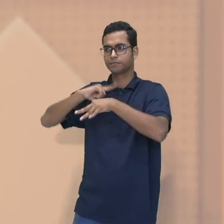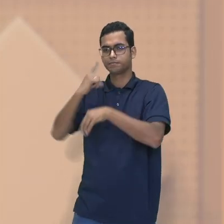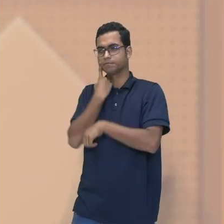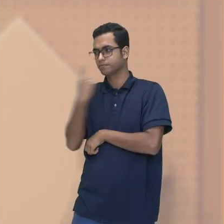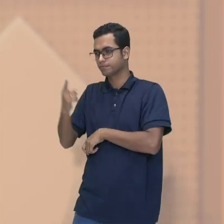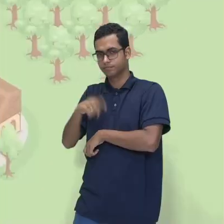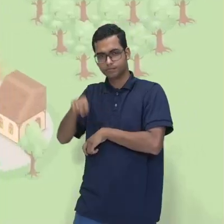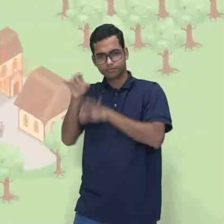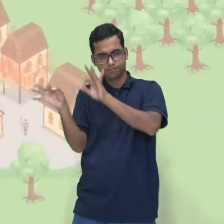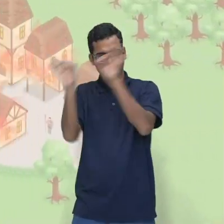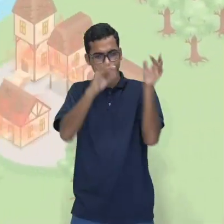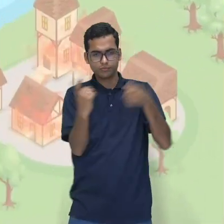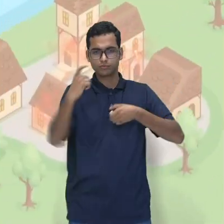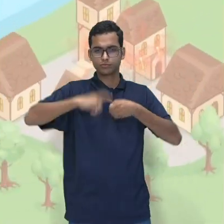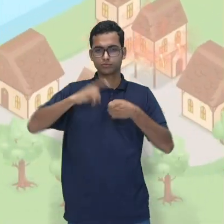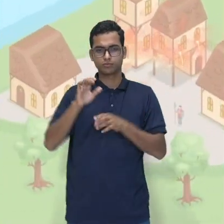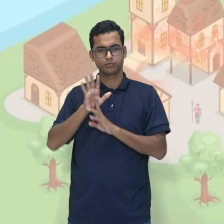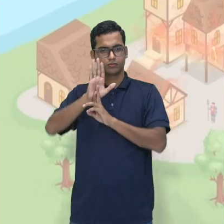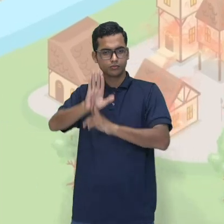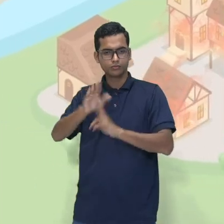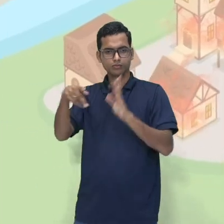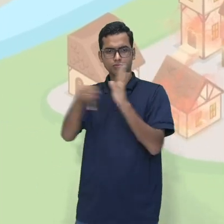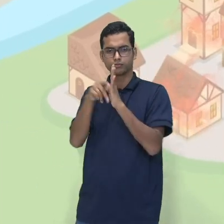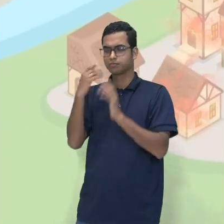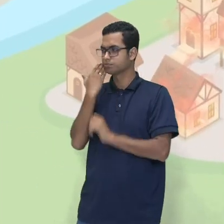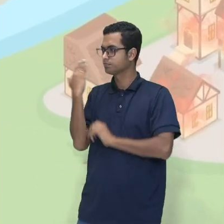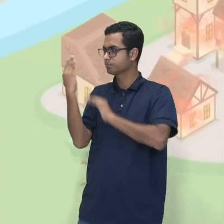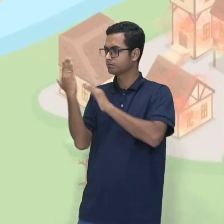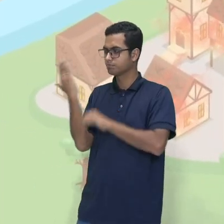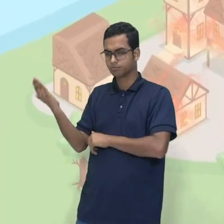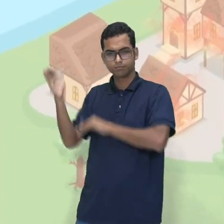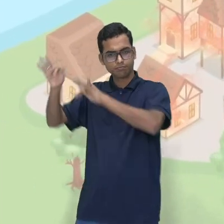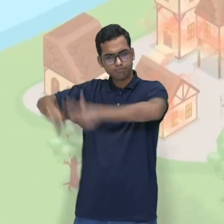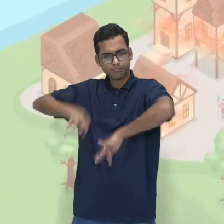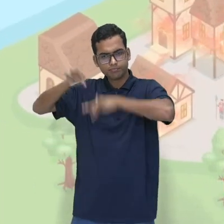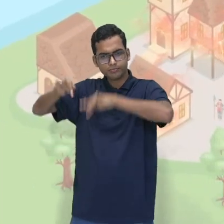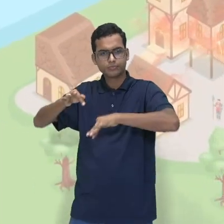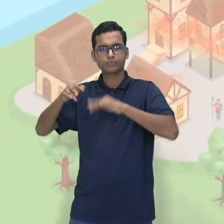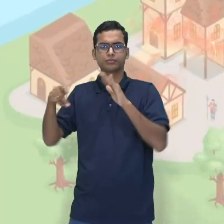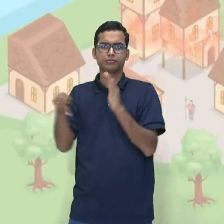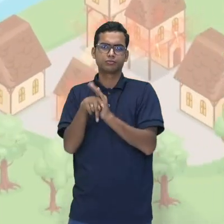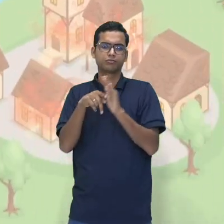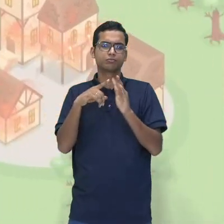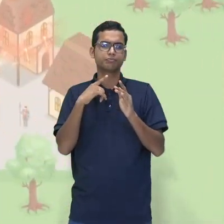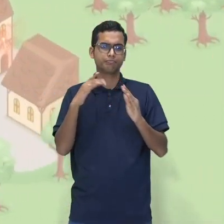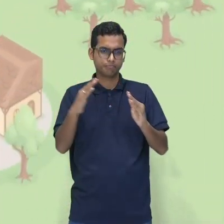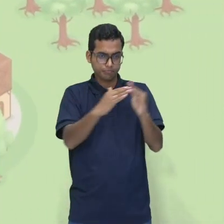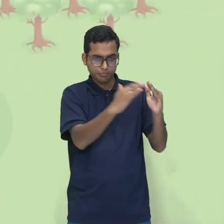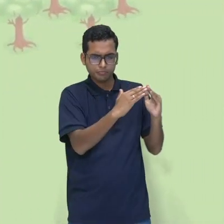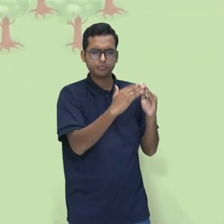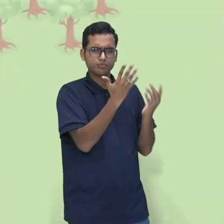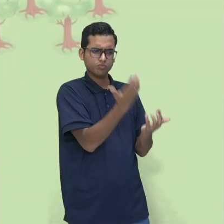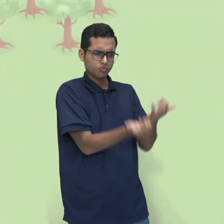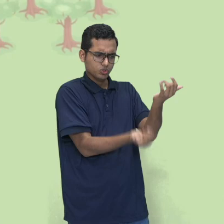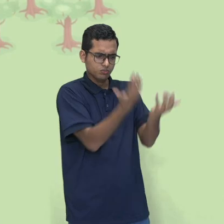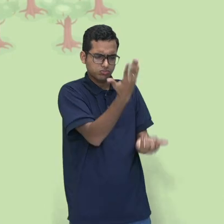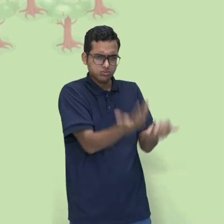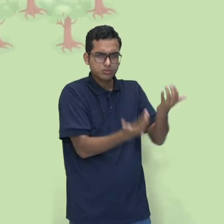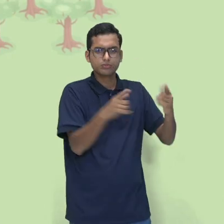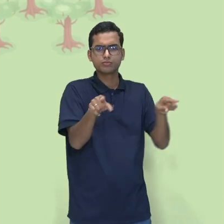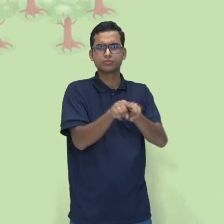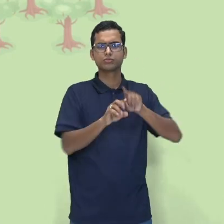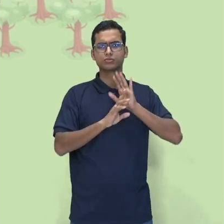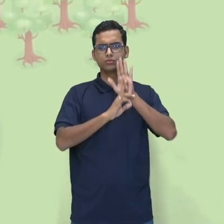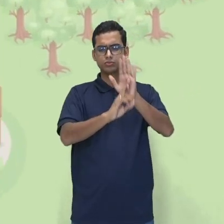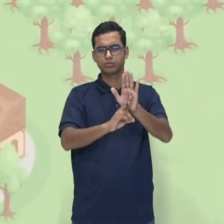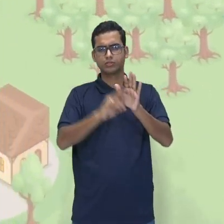né? Nós temos ali a representação dos feudos, que são essas edificações que estão sendo queimadas, né? Que representa